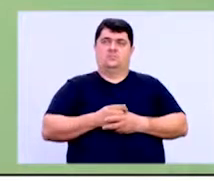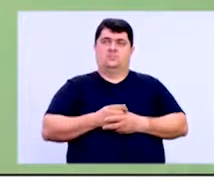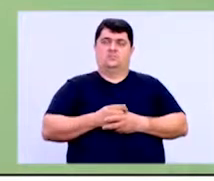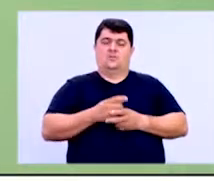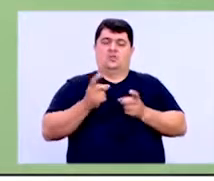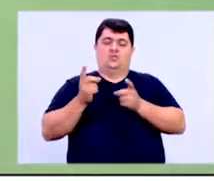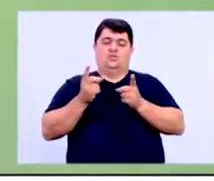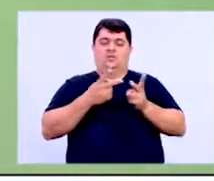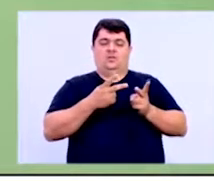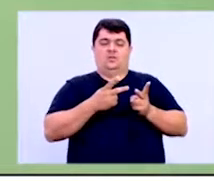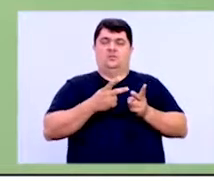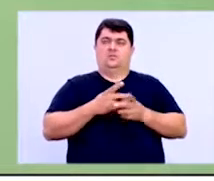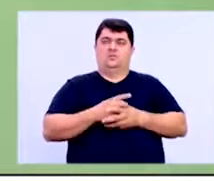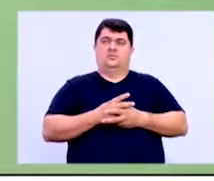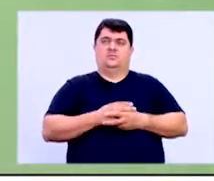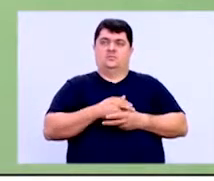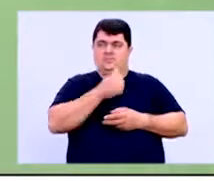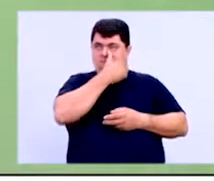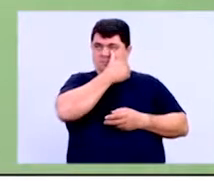de venda.